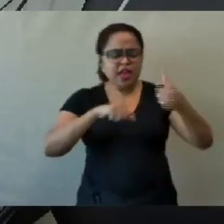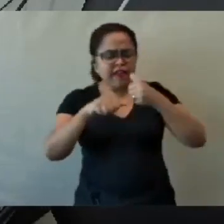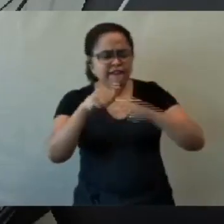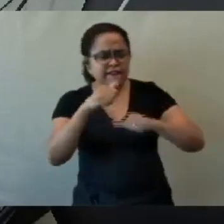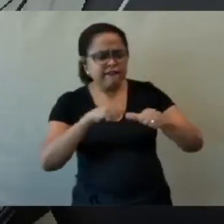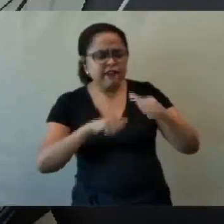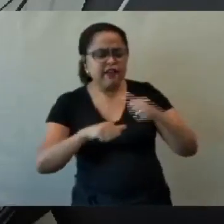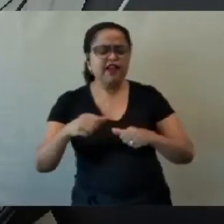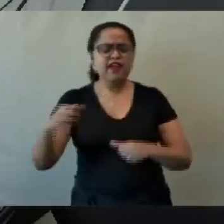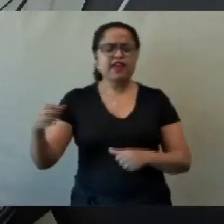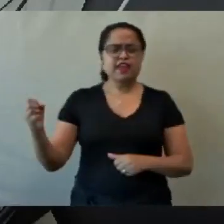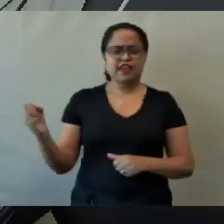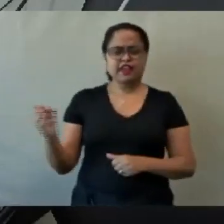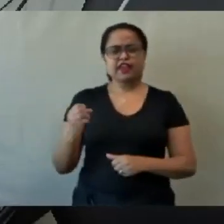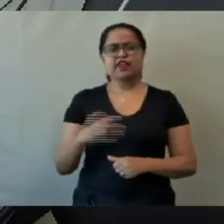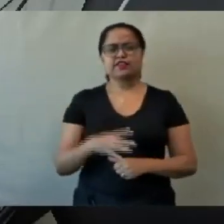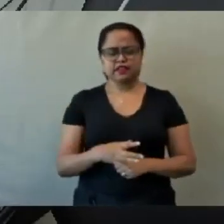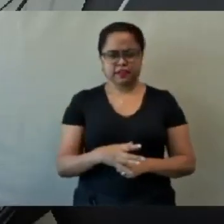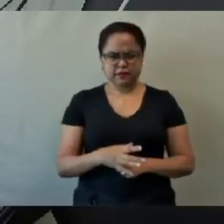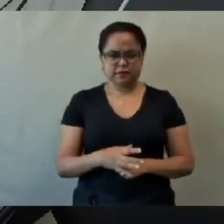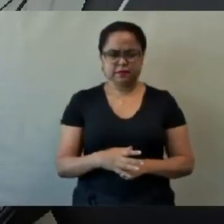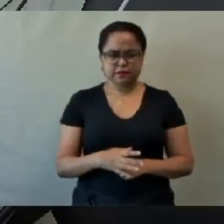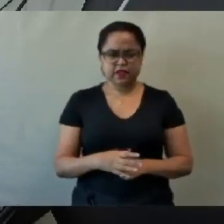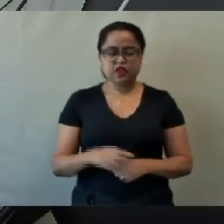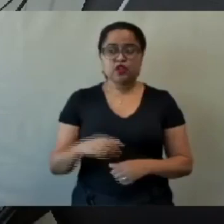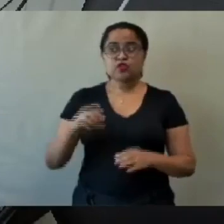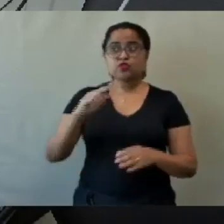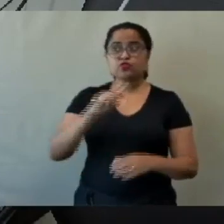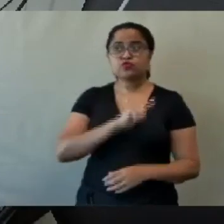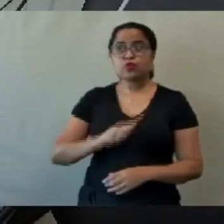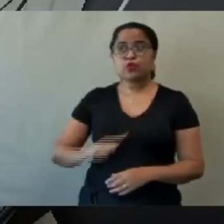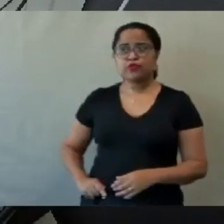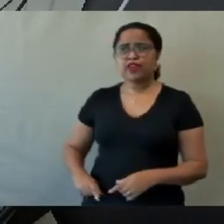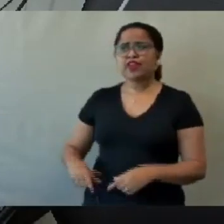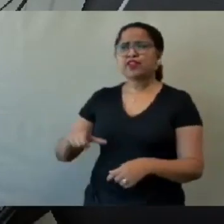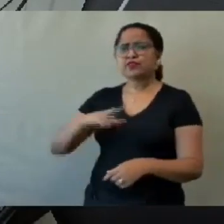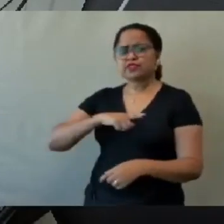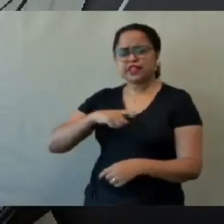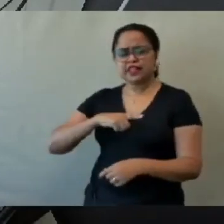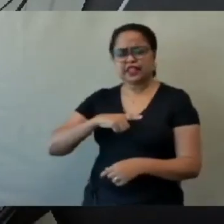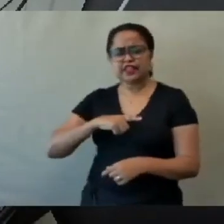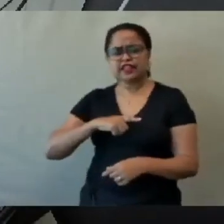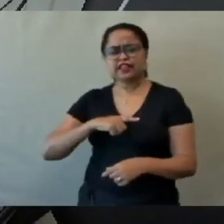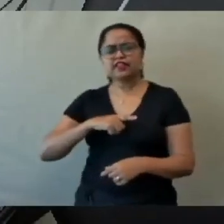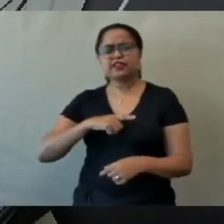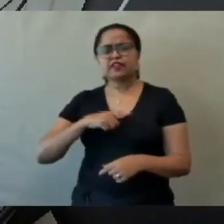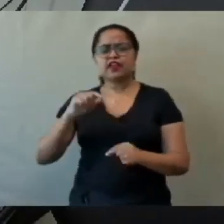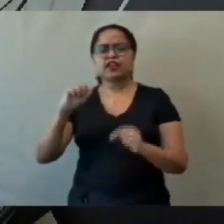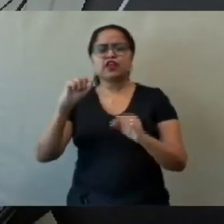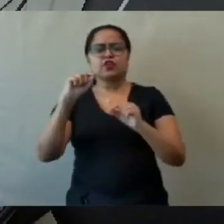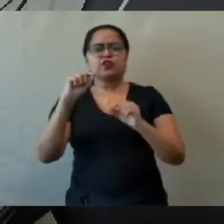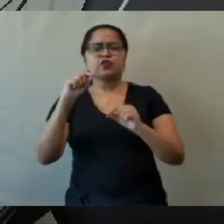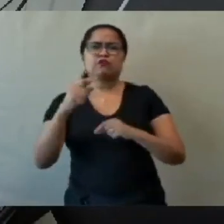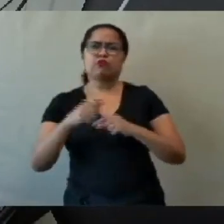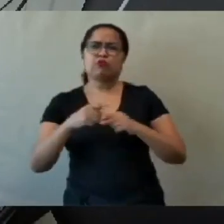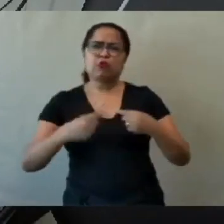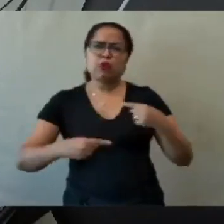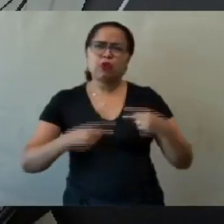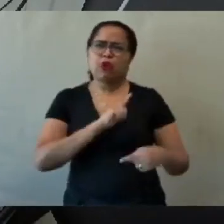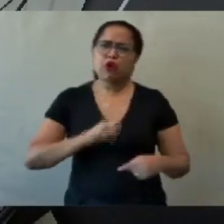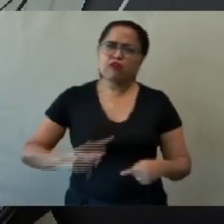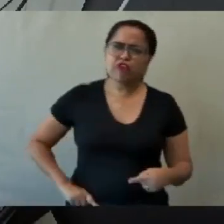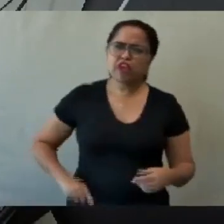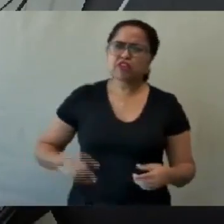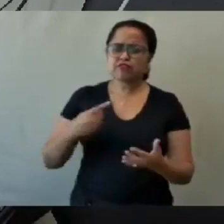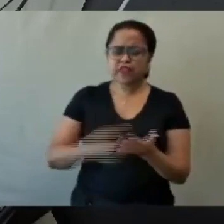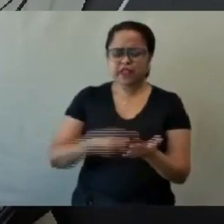governos cumpram a lei, né? Porque, durante 10 anos, passam 3 governos. E, como a gente está dizendo que o